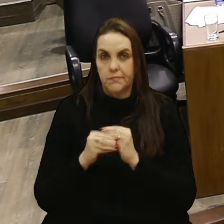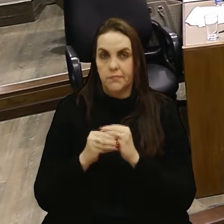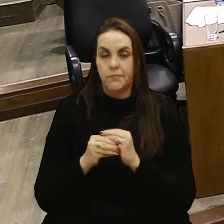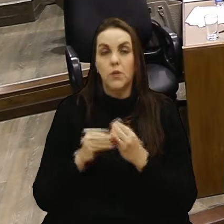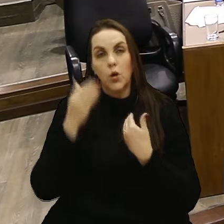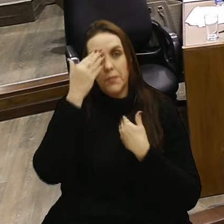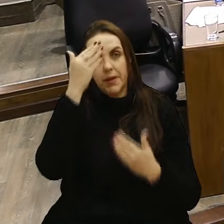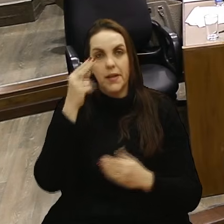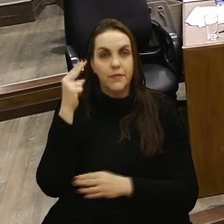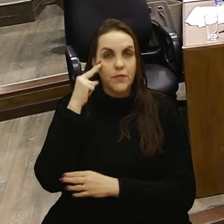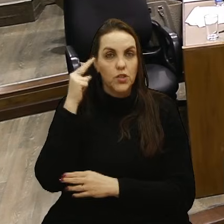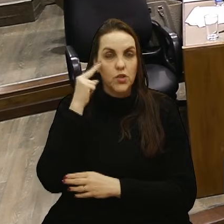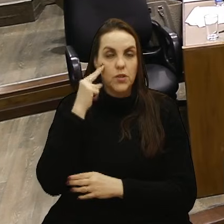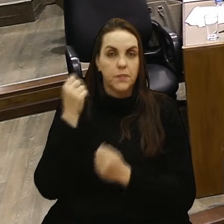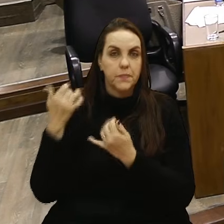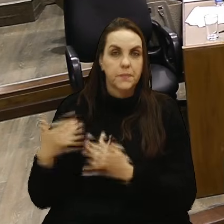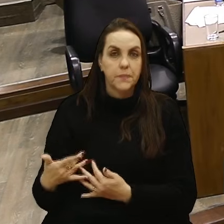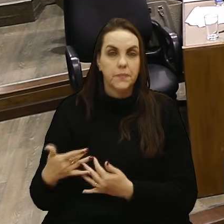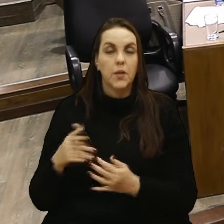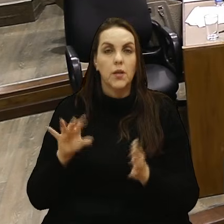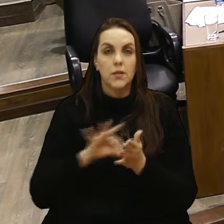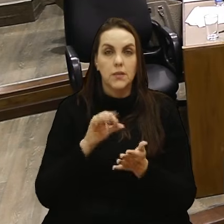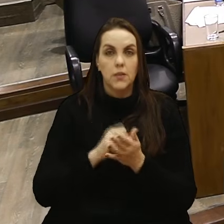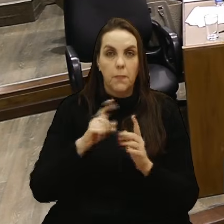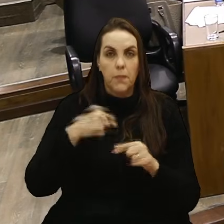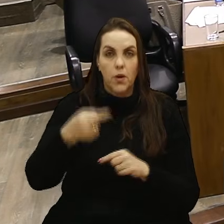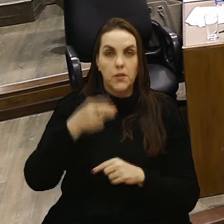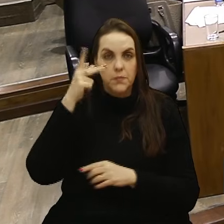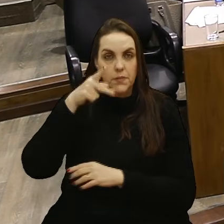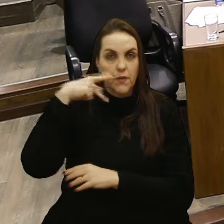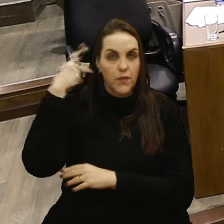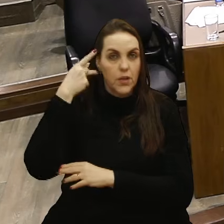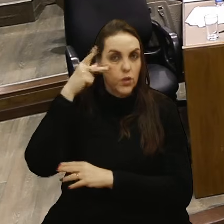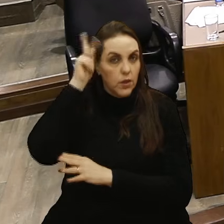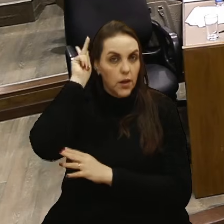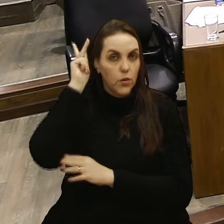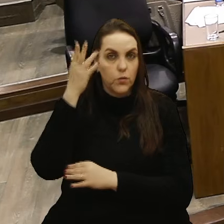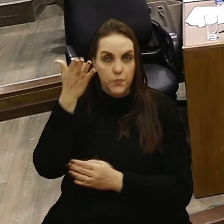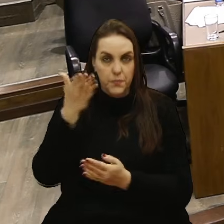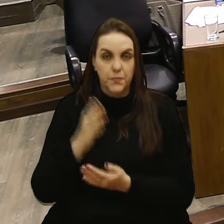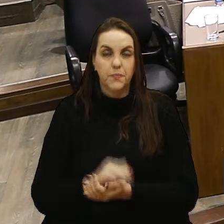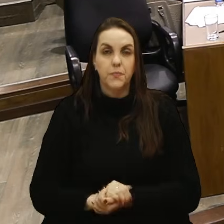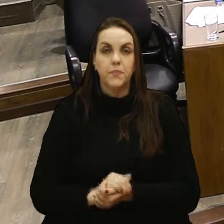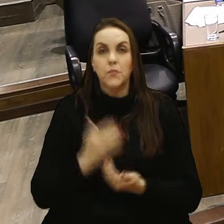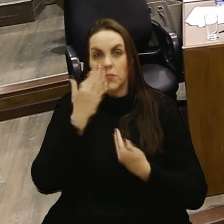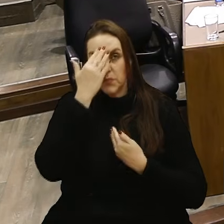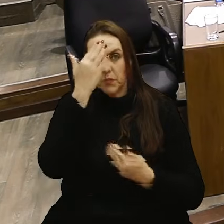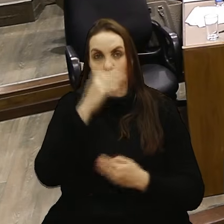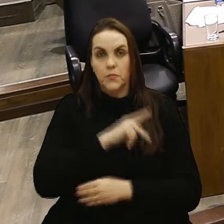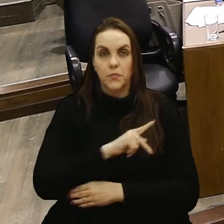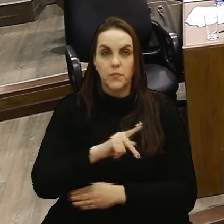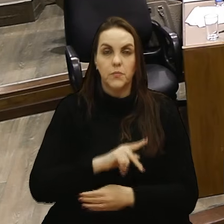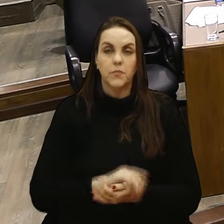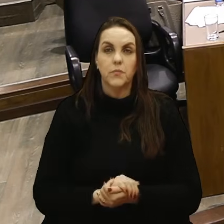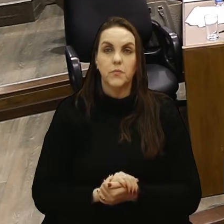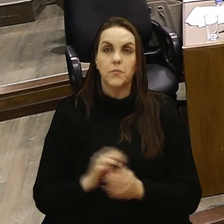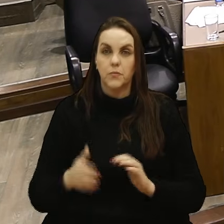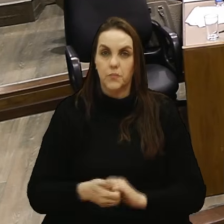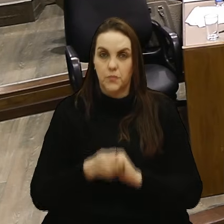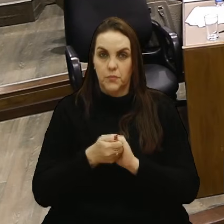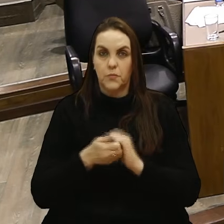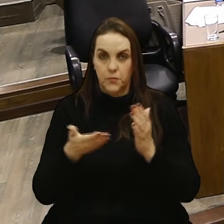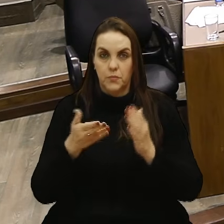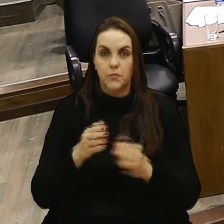manifestação. Próximo vereador inscrito, vereador Iago Morandi. Tem-nos a palavra, vereador. Obrigado, presidente. Saudação aqui